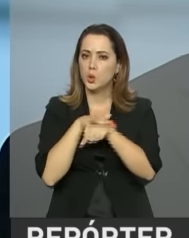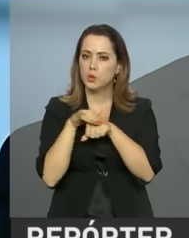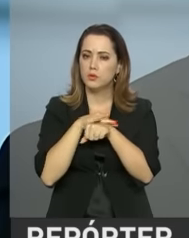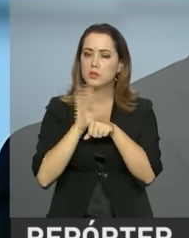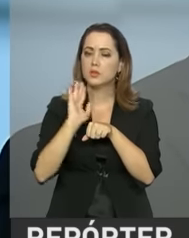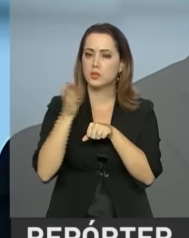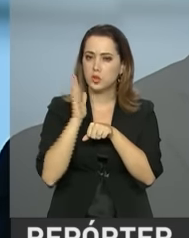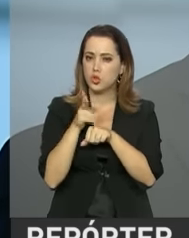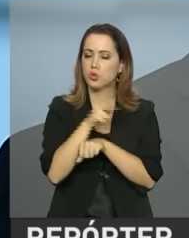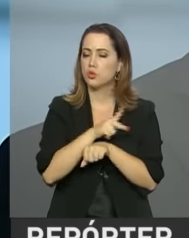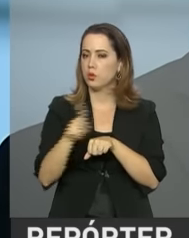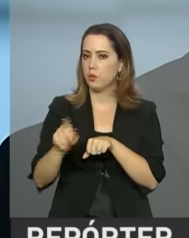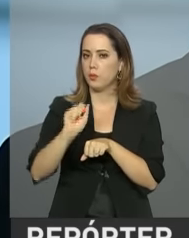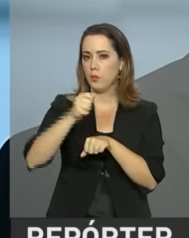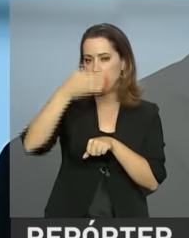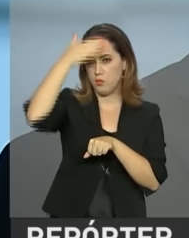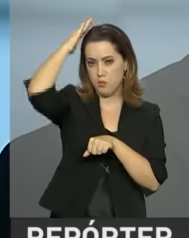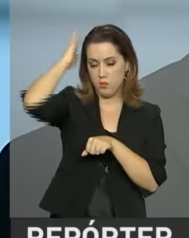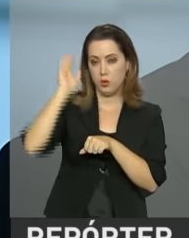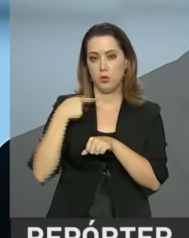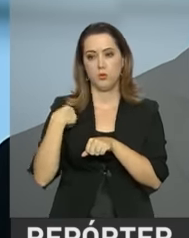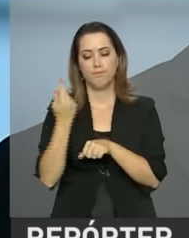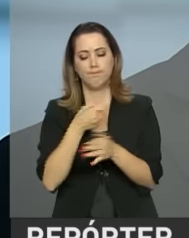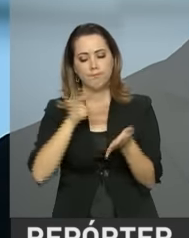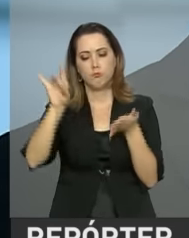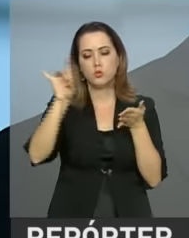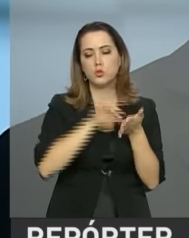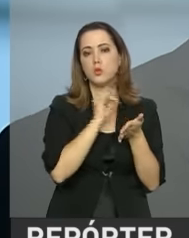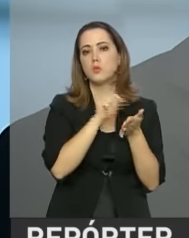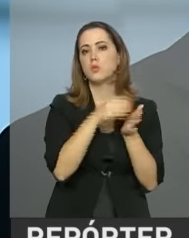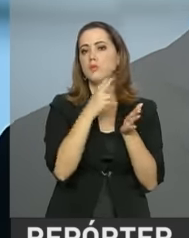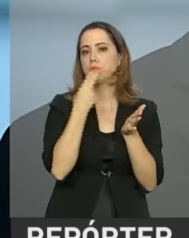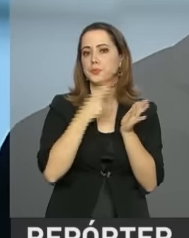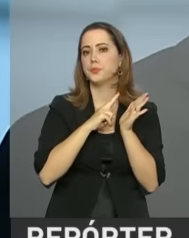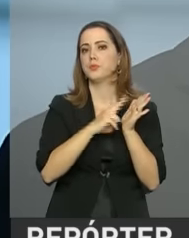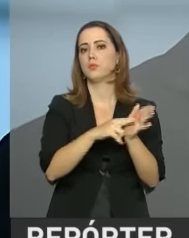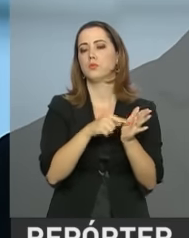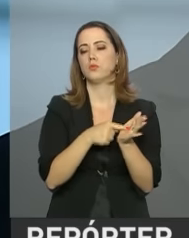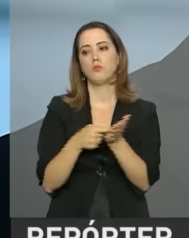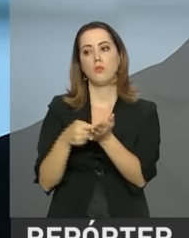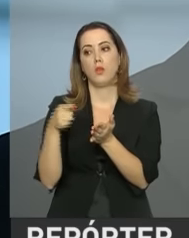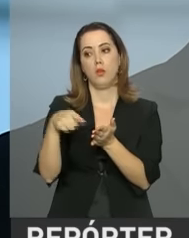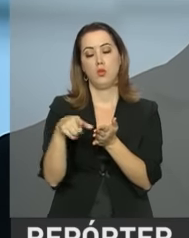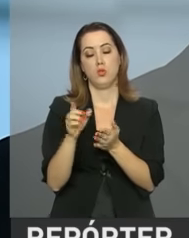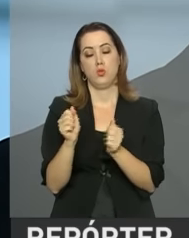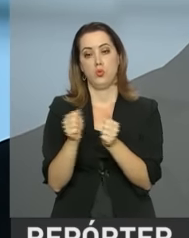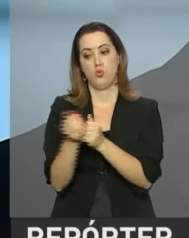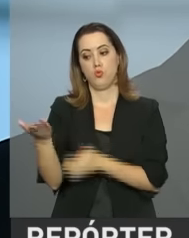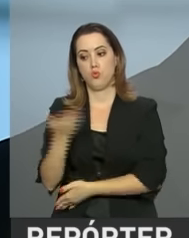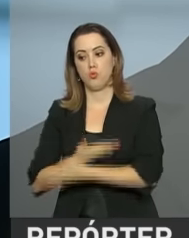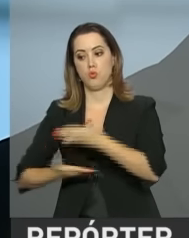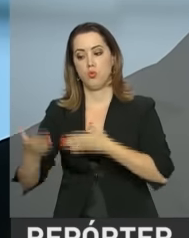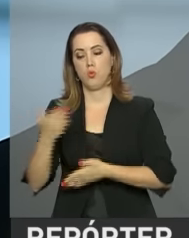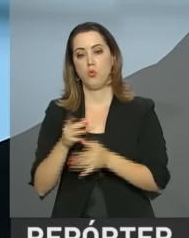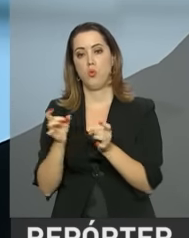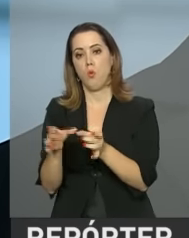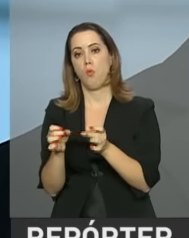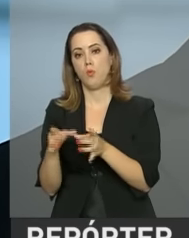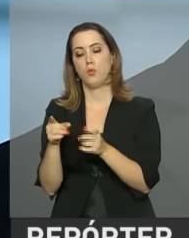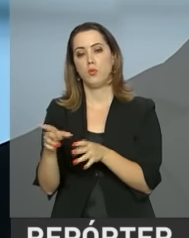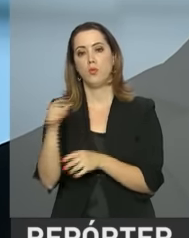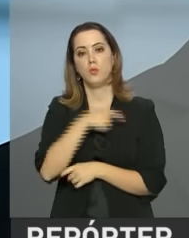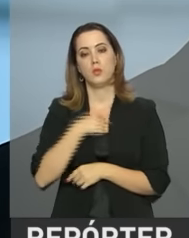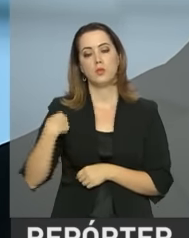nós vamos assinar com o ministério da Indústria e comércio da China o ministério de comércio da China que é o memorando de